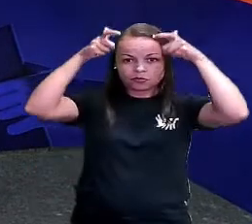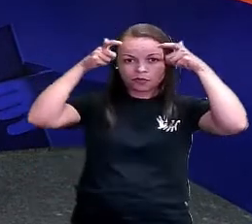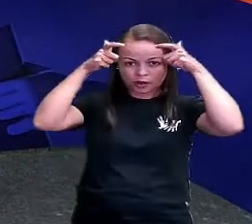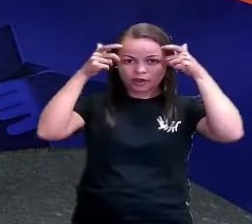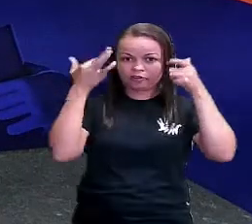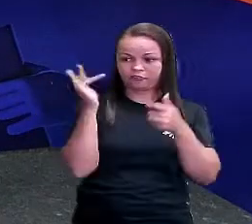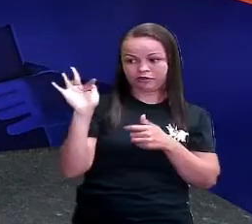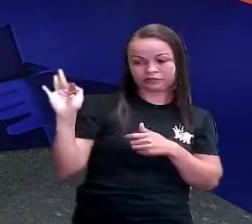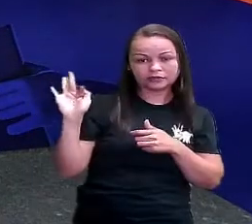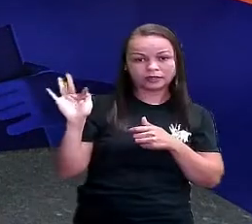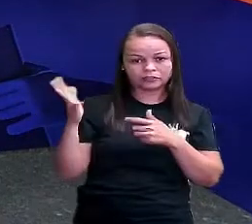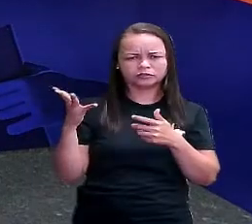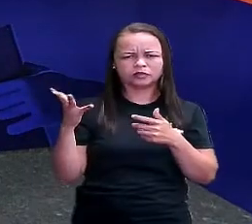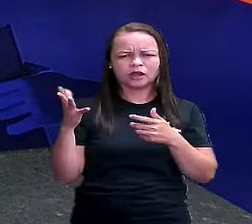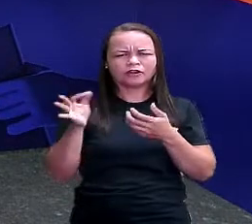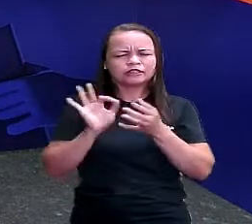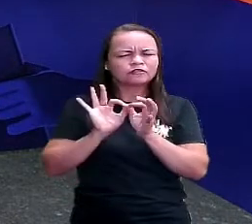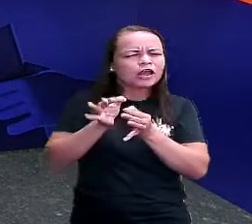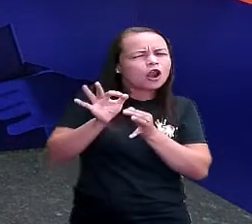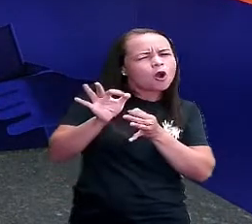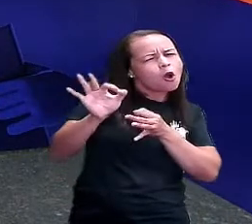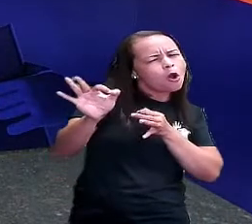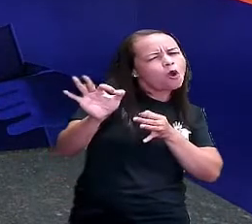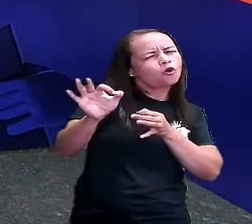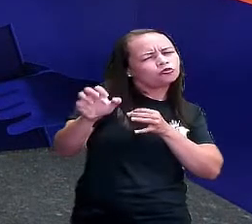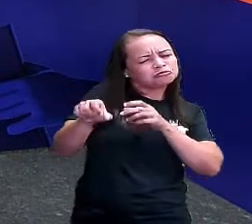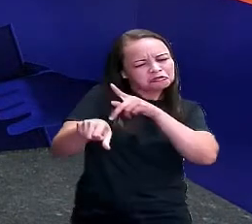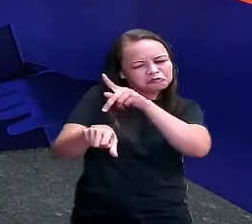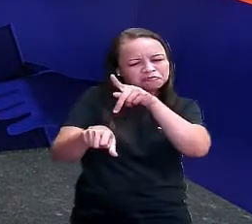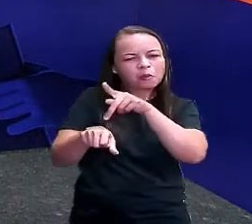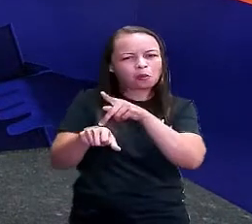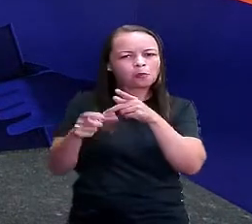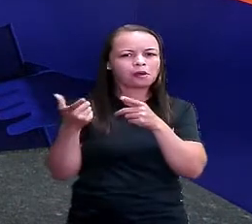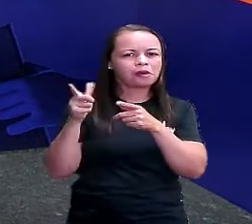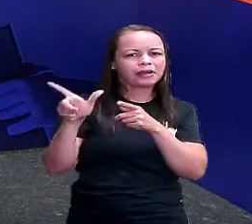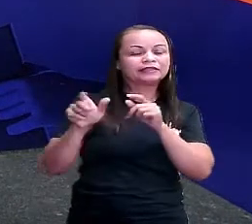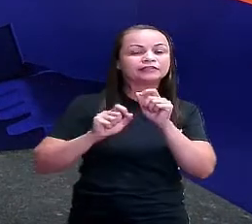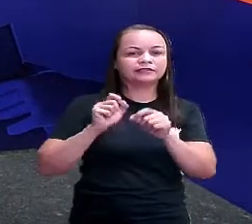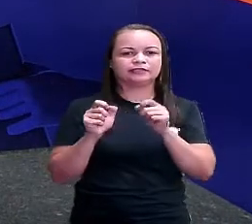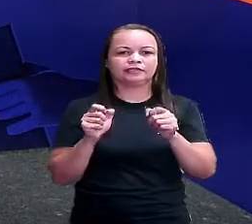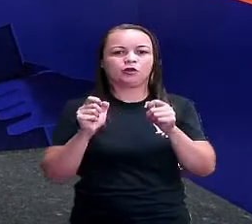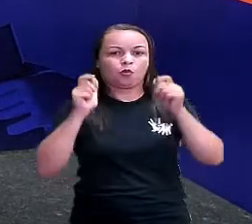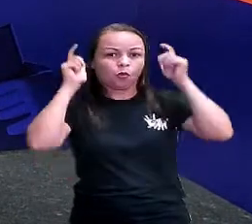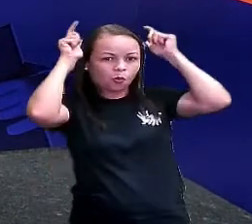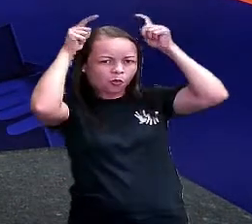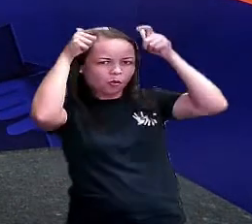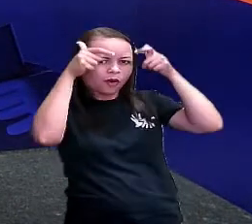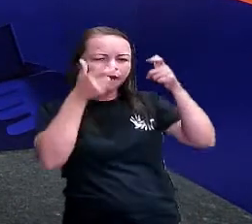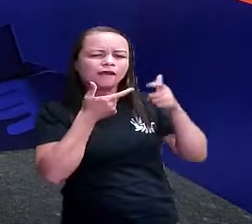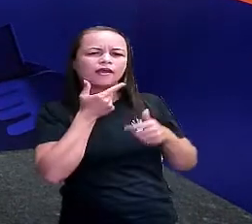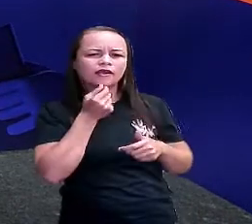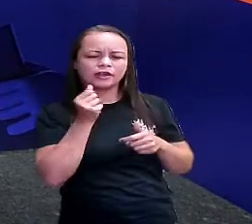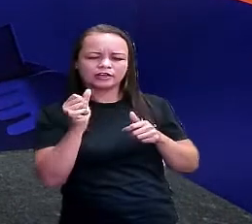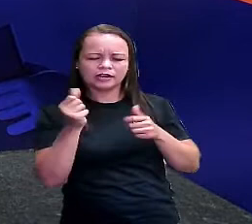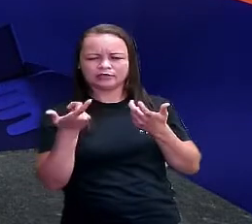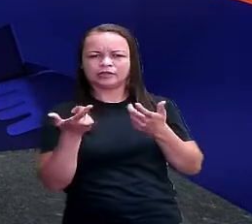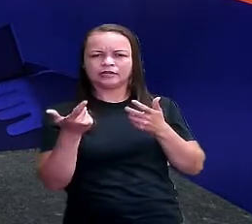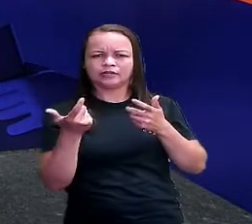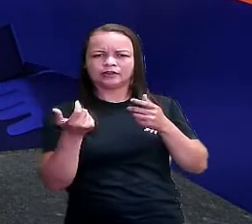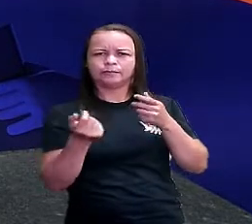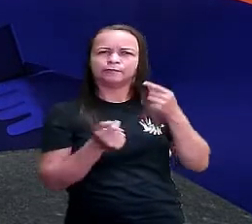fica lá longe, fica em outro país. Um rei francês decidiu que ia mudar o dia do ano